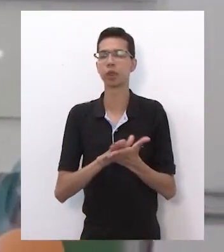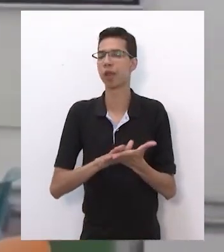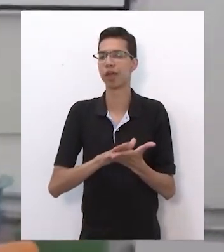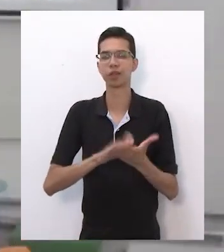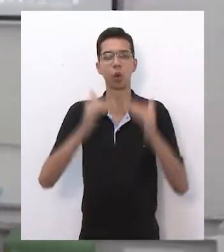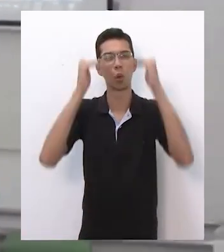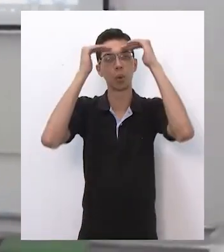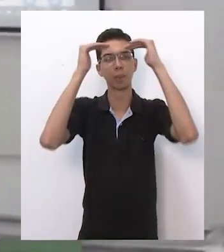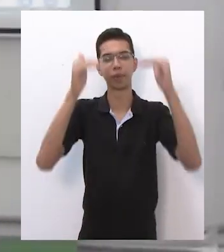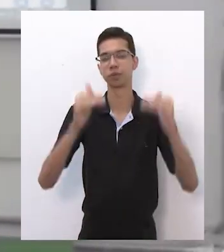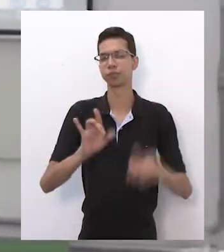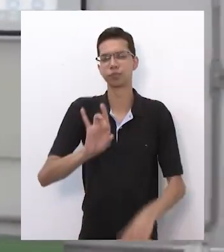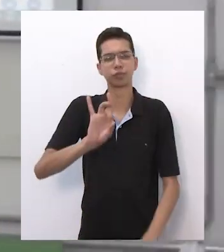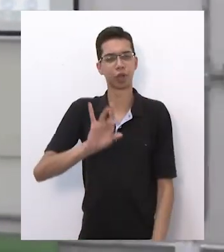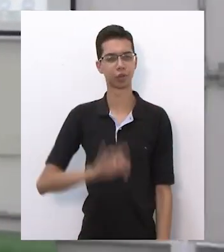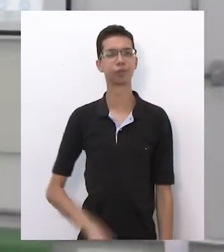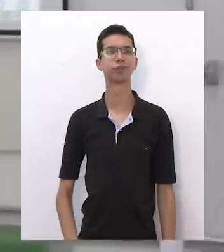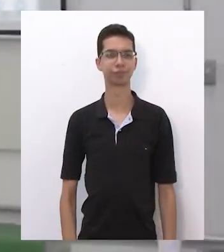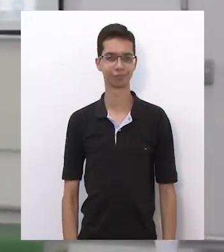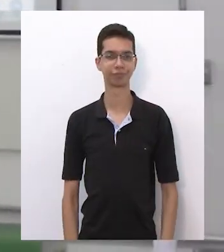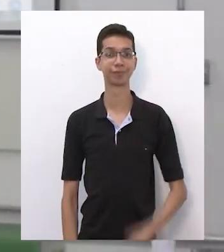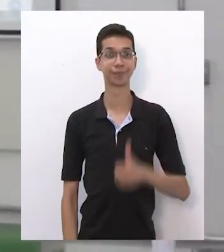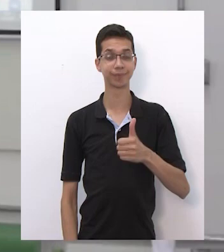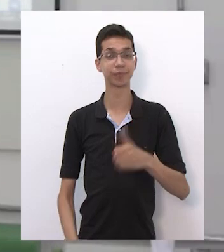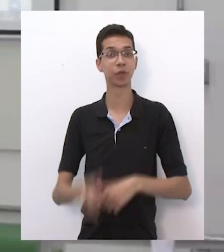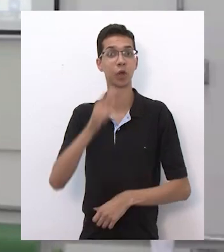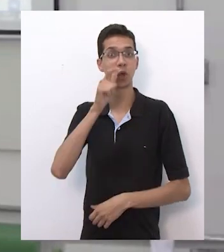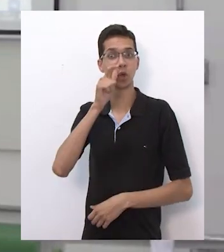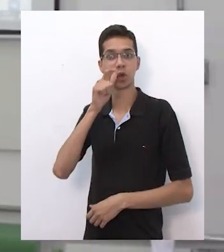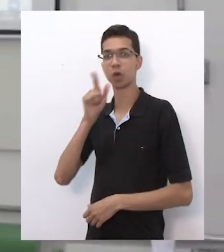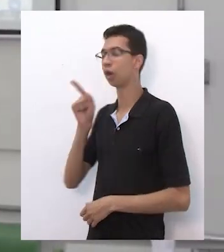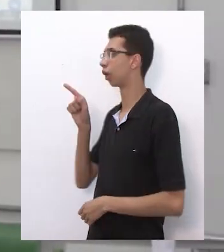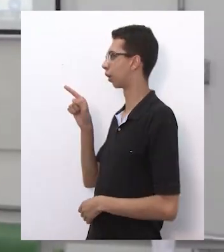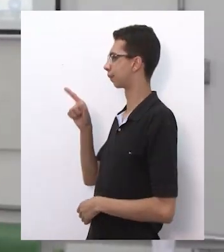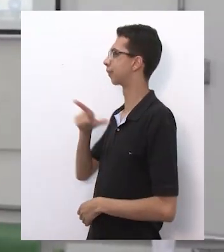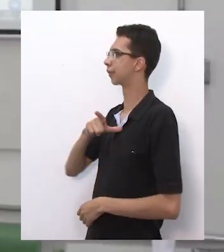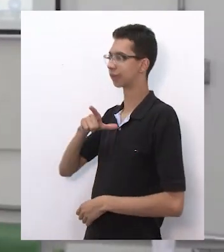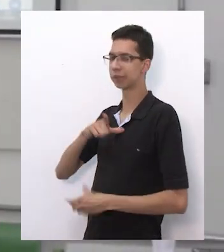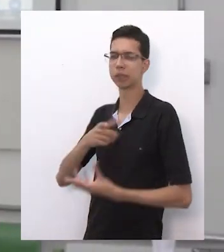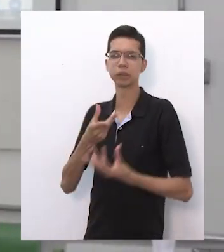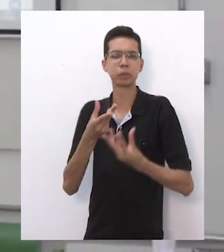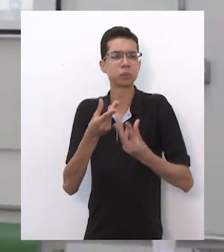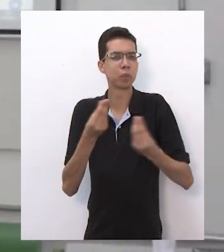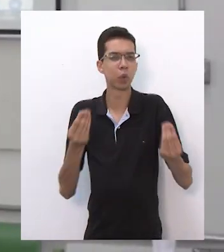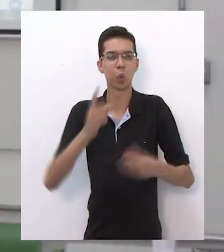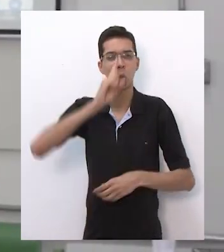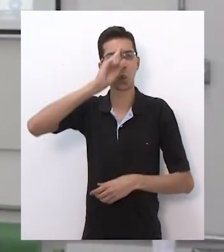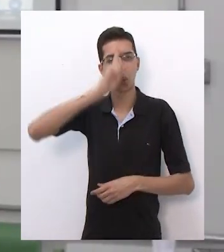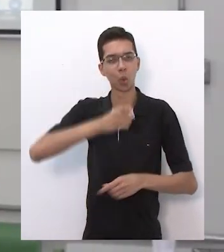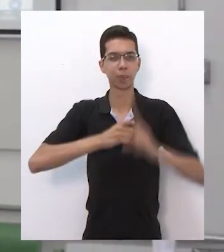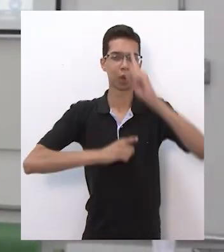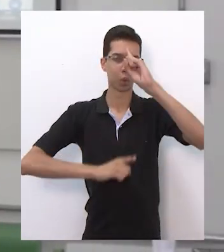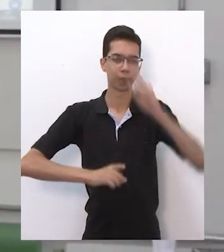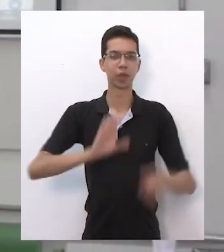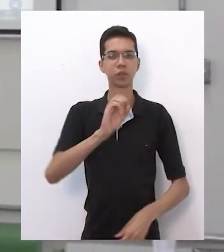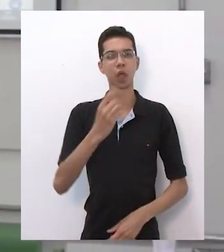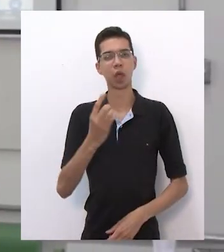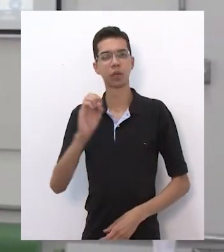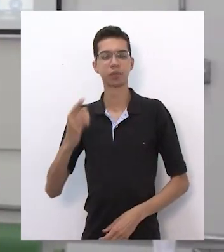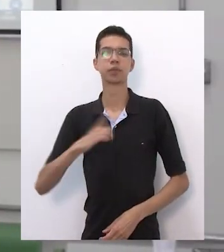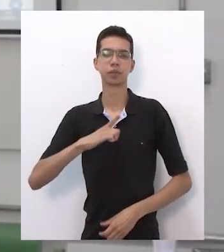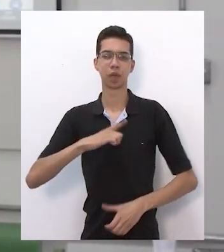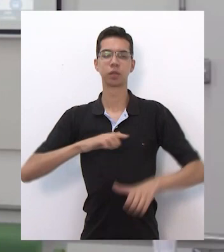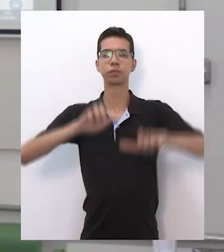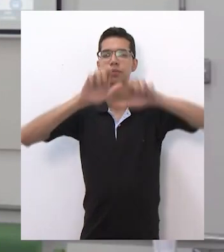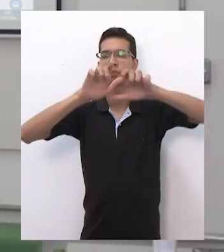podem observar, aqui nós temos muitos blocos de comandos diferentes, com cores diferentes. Então, nós temos blocos para